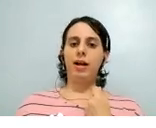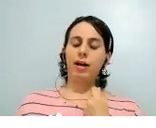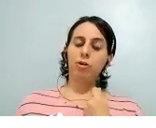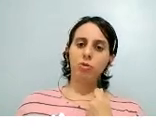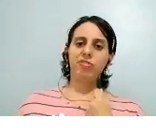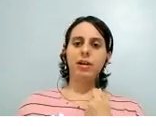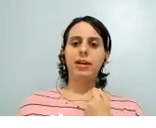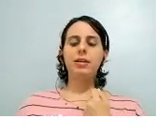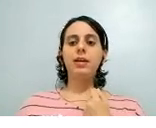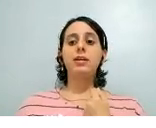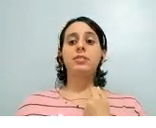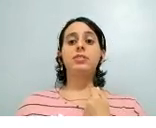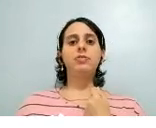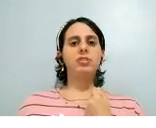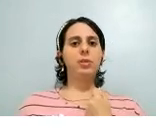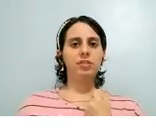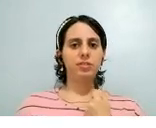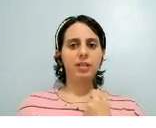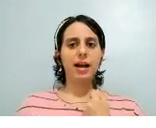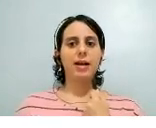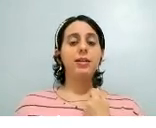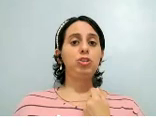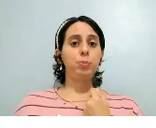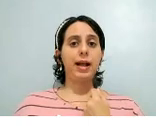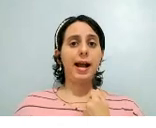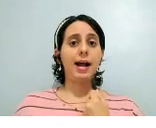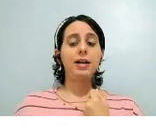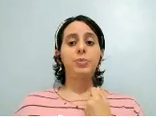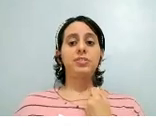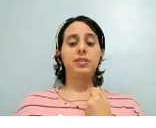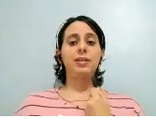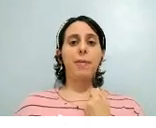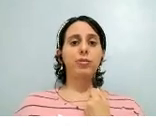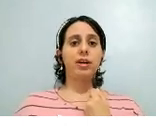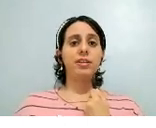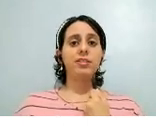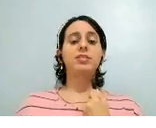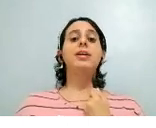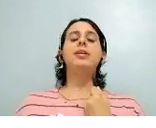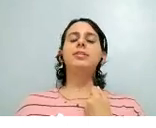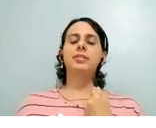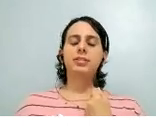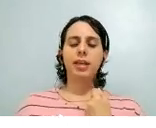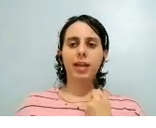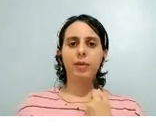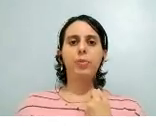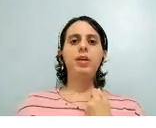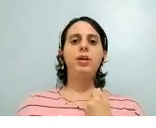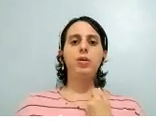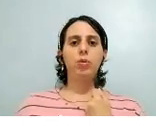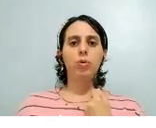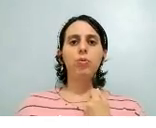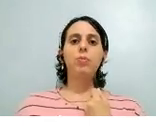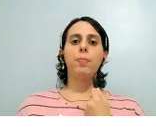Então, como eu falei, né? Se você precisar espirrar, precisar limpar o nariz,